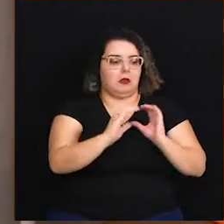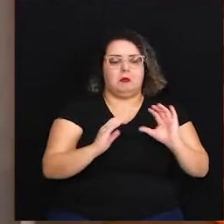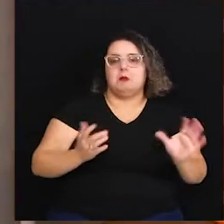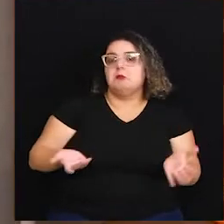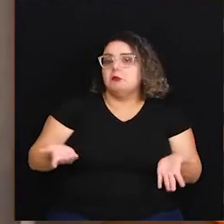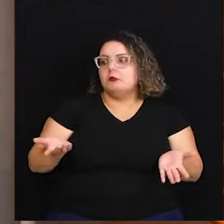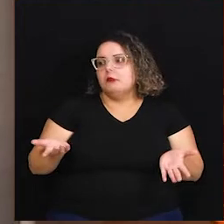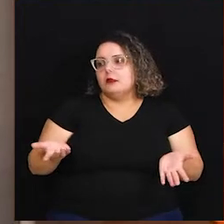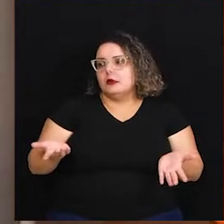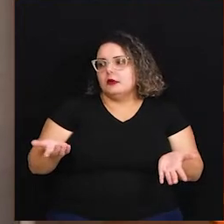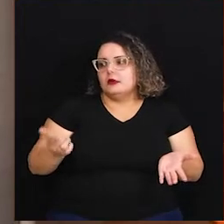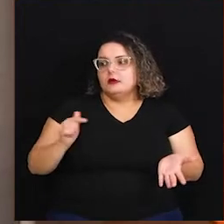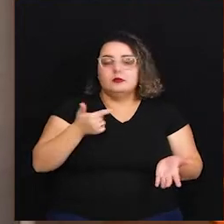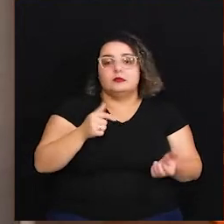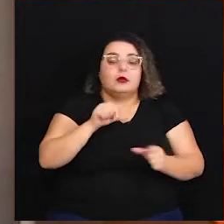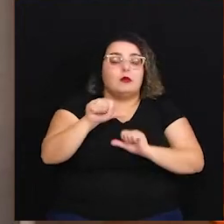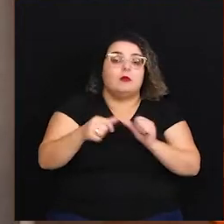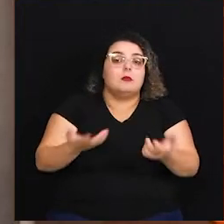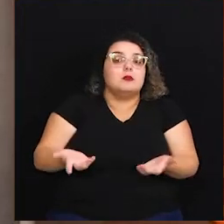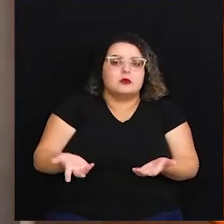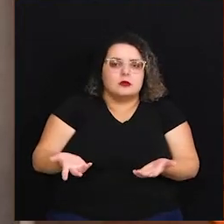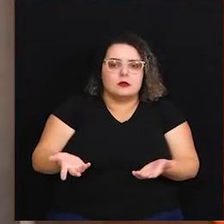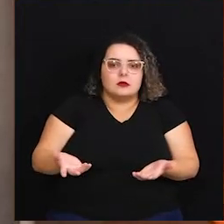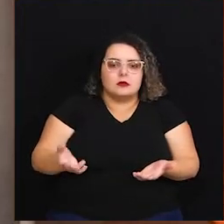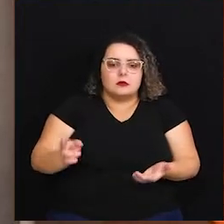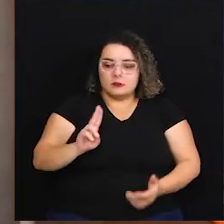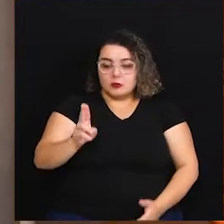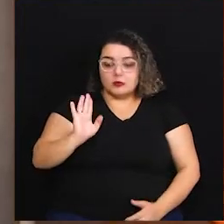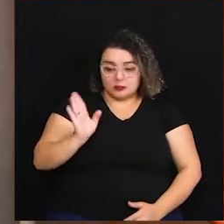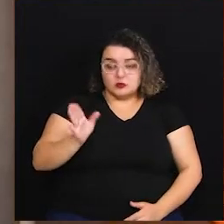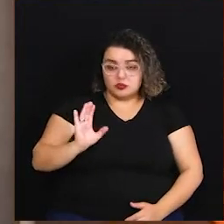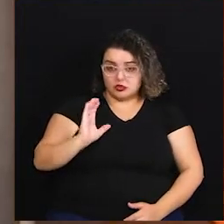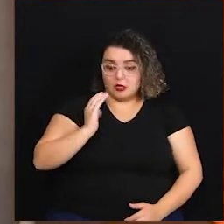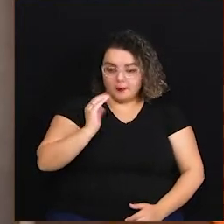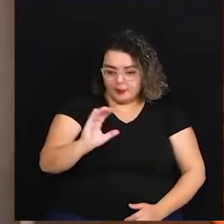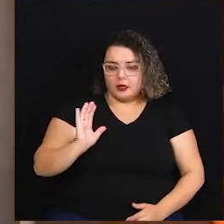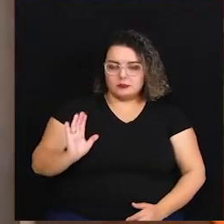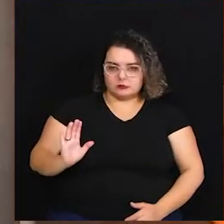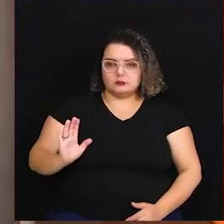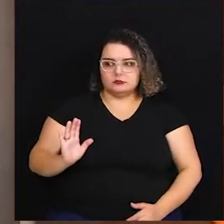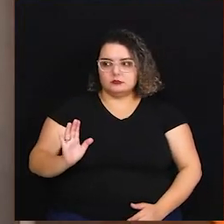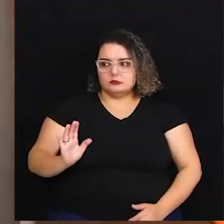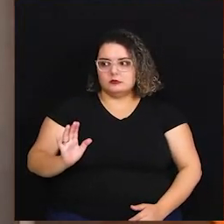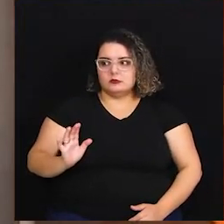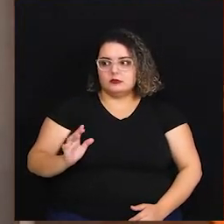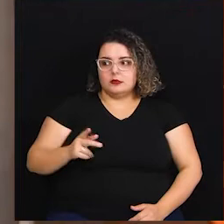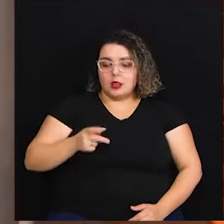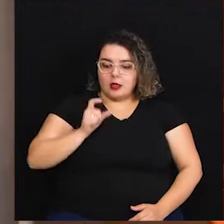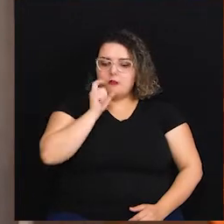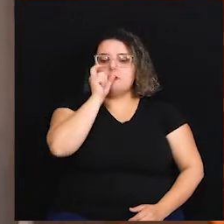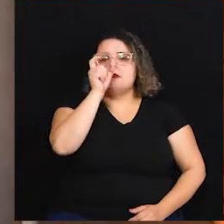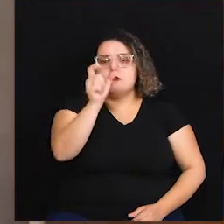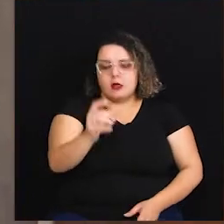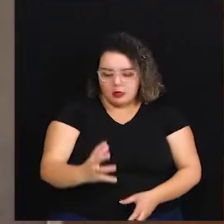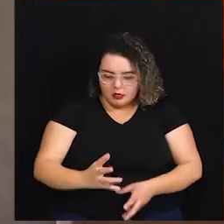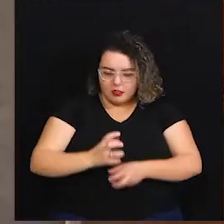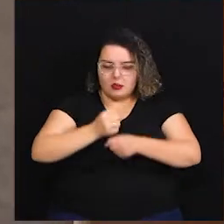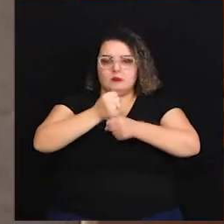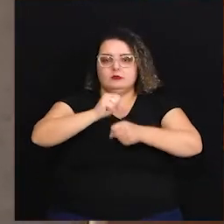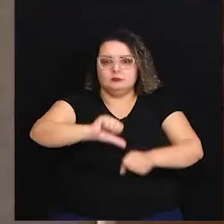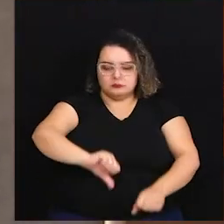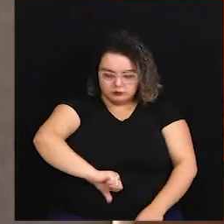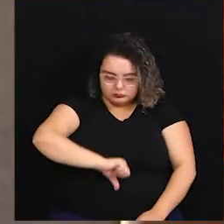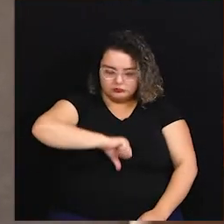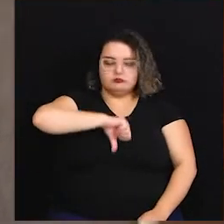ele vem com um flyer. Então, assim, não dá mais pra mim mudar, porque, assim, meu nome já tá lá, né? Então, a palavra novamente